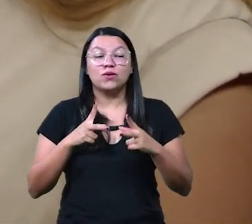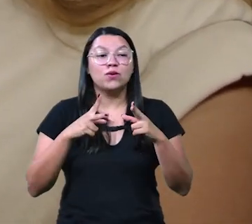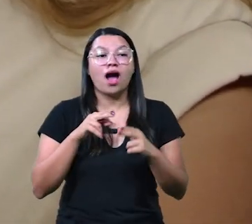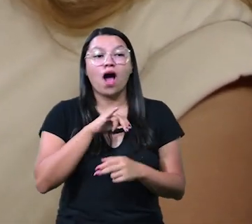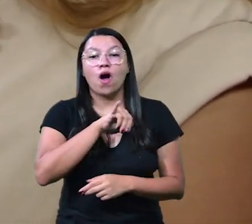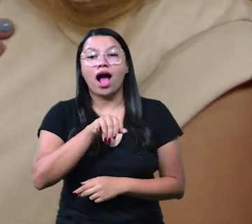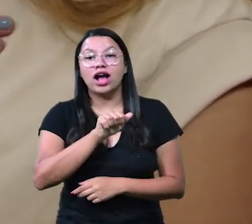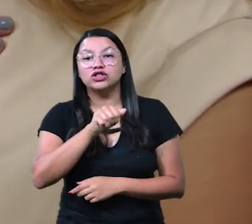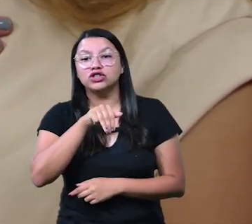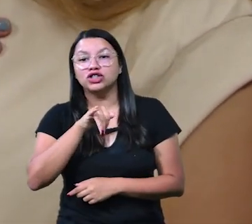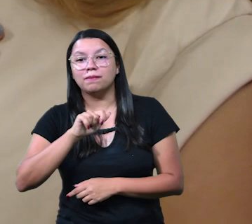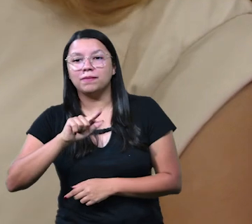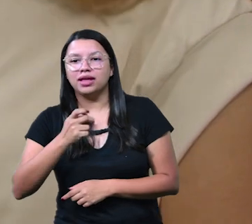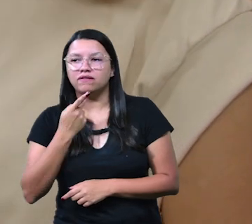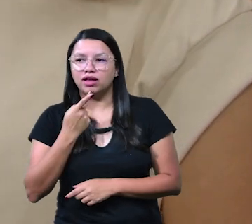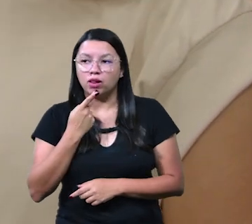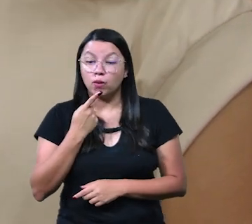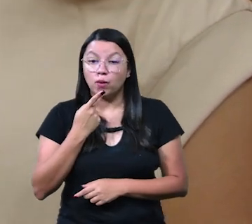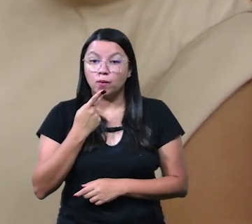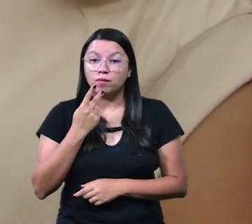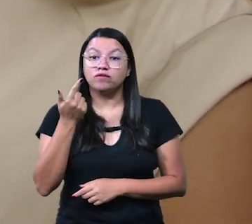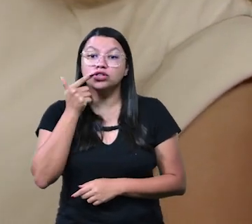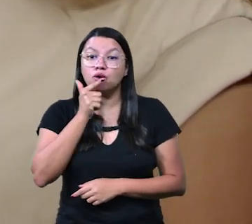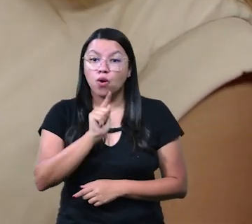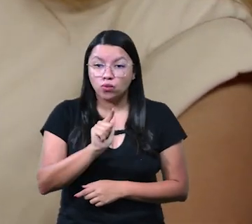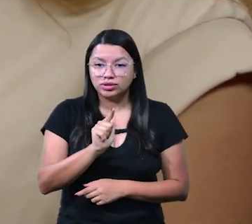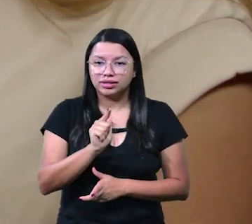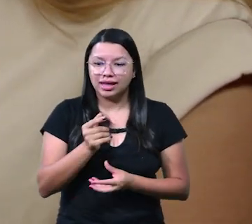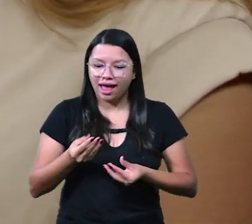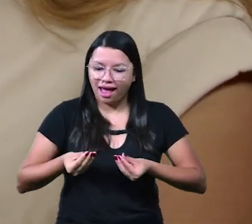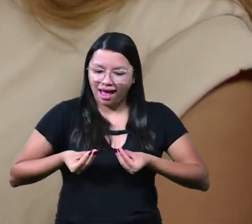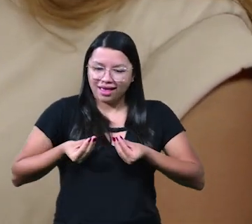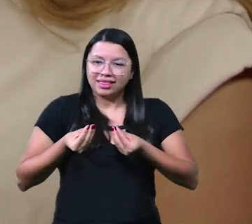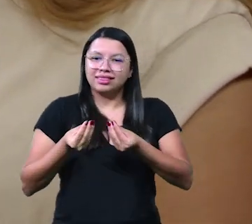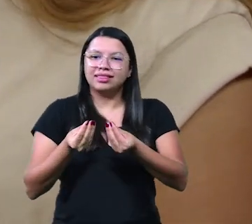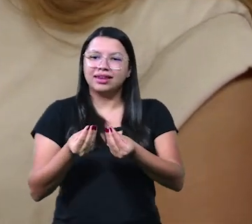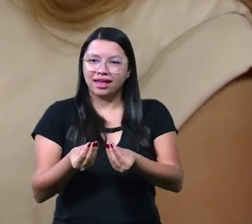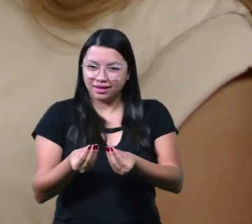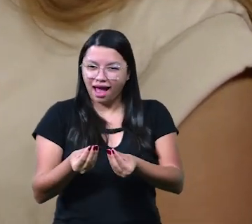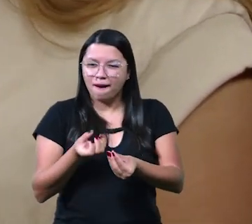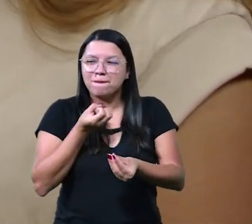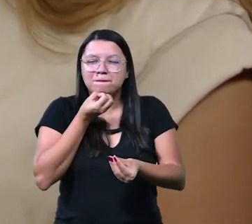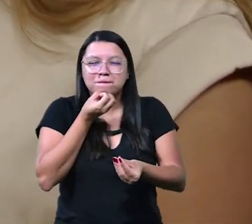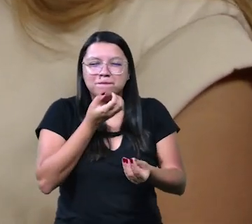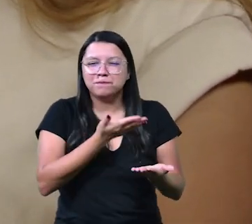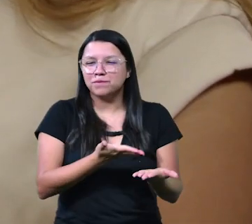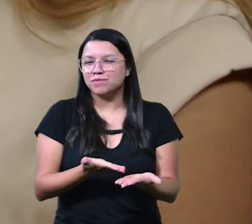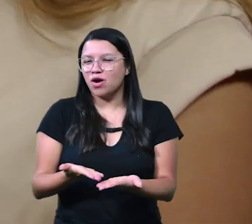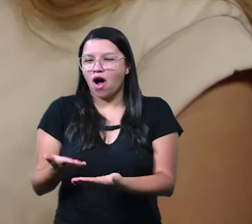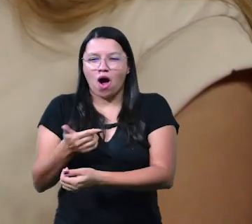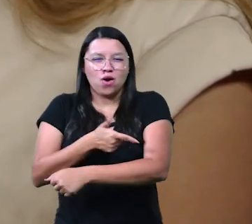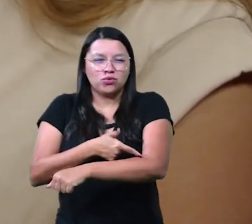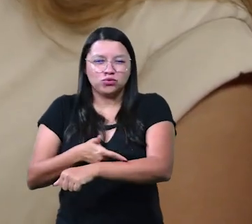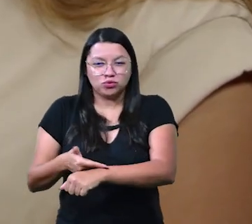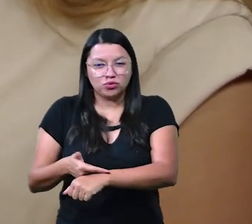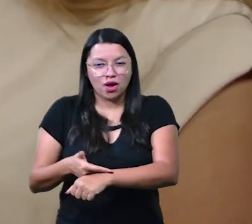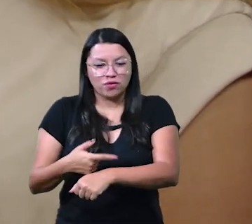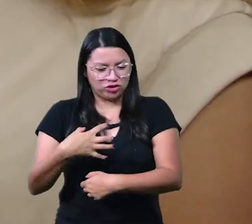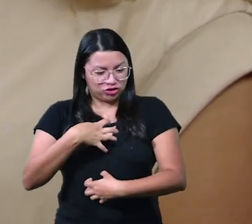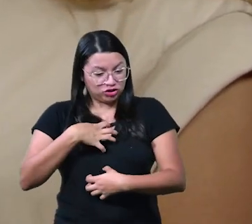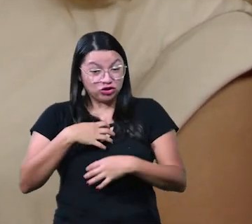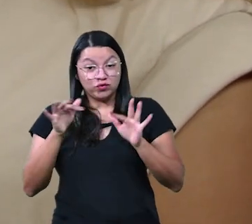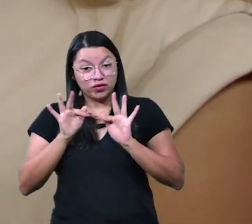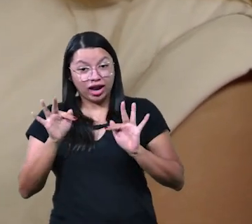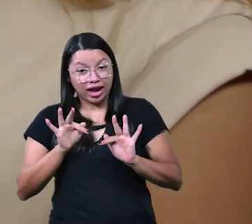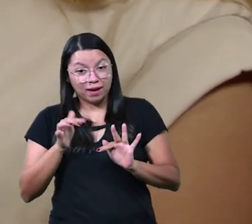a hospitalidade você tem que estar bem para você conseguir entregá-la. Você tem que estar feliz para conseguir fazer o outro feliz também. Então, sim,